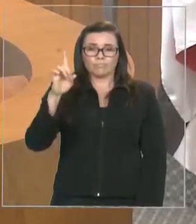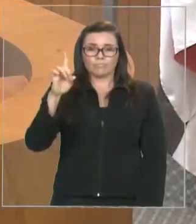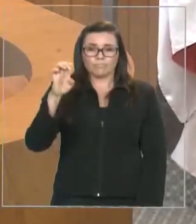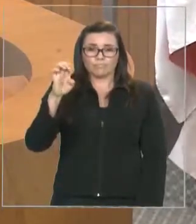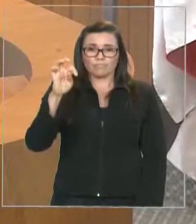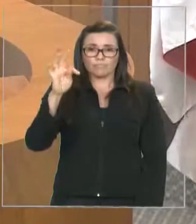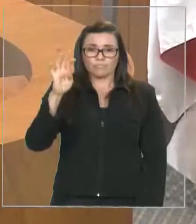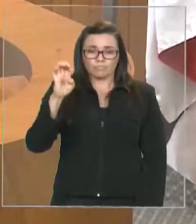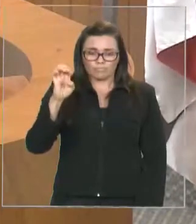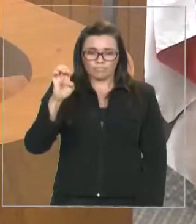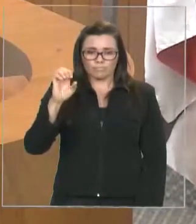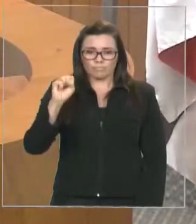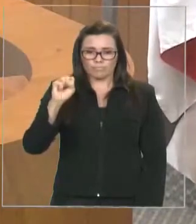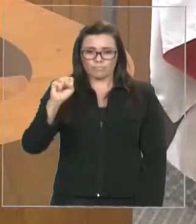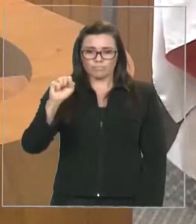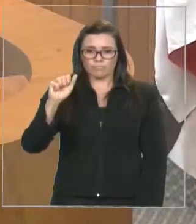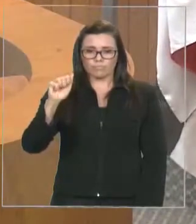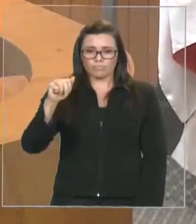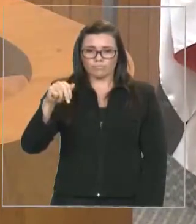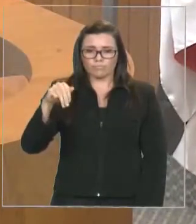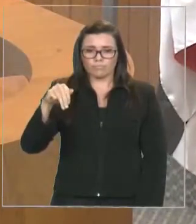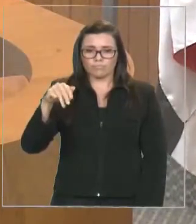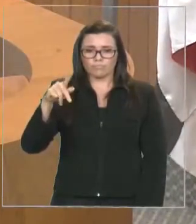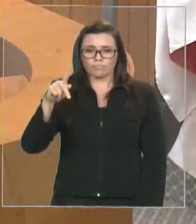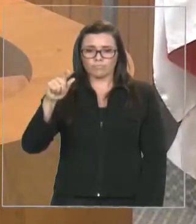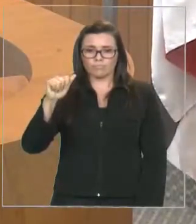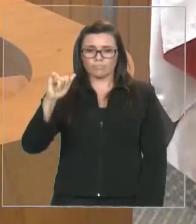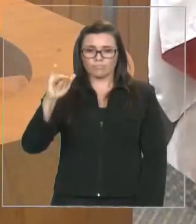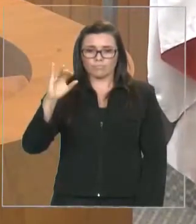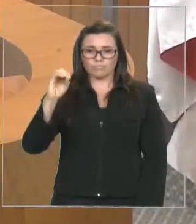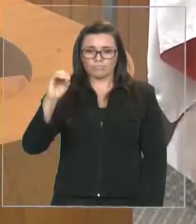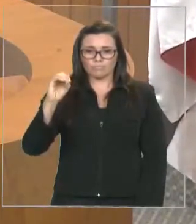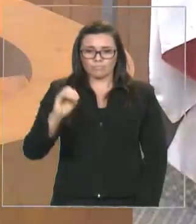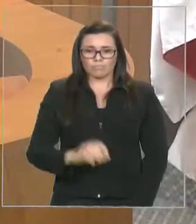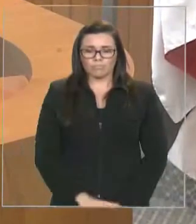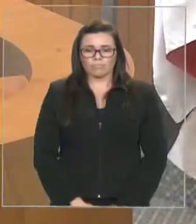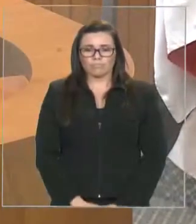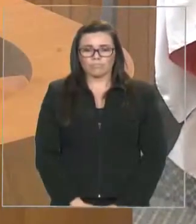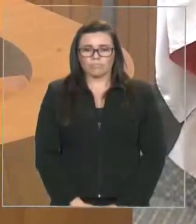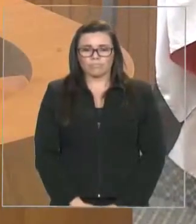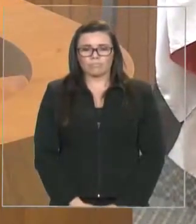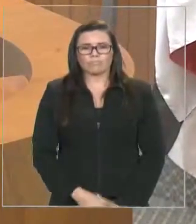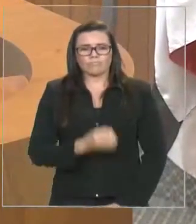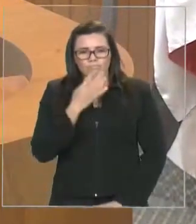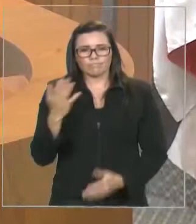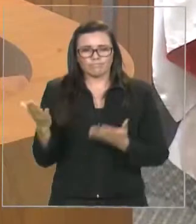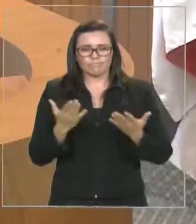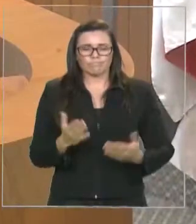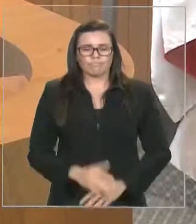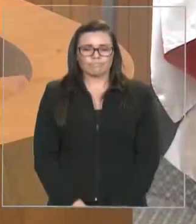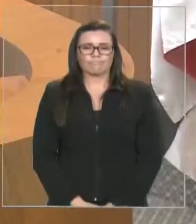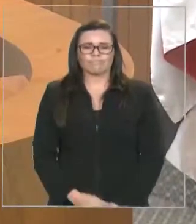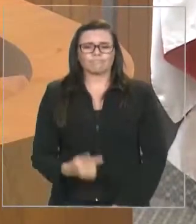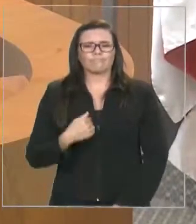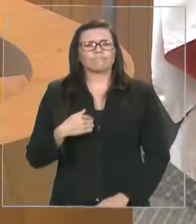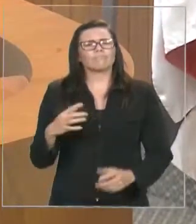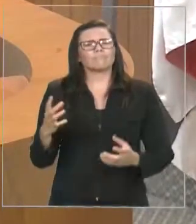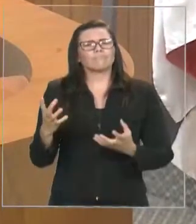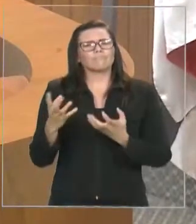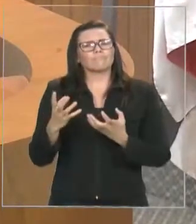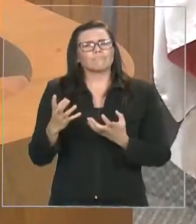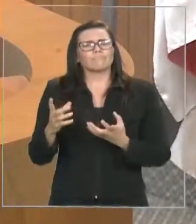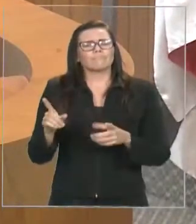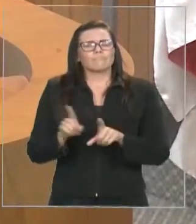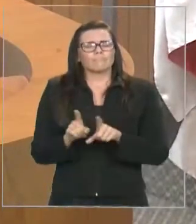Quero usar o espaço hoje aqui para prestar conta à população de Açailândia de um assunto que nós